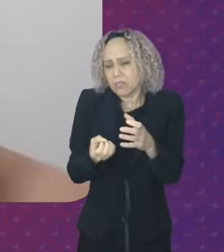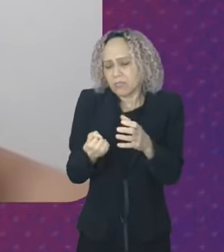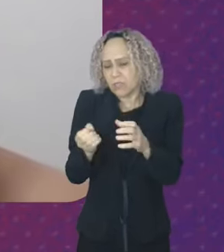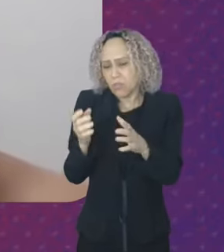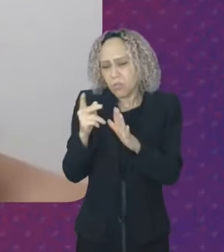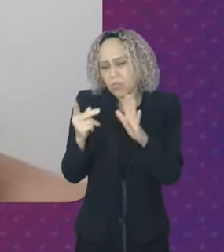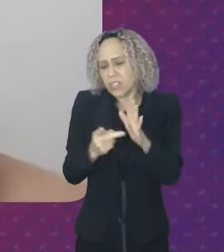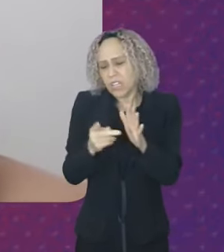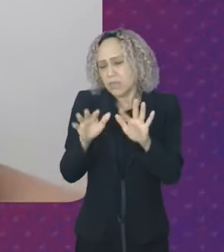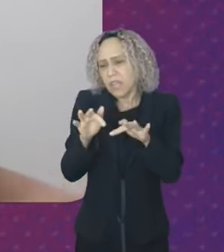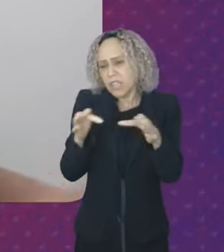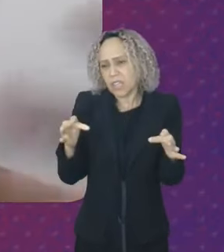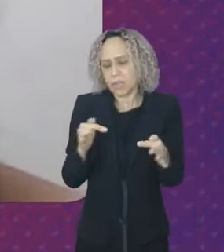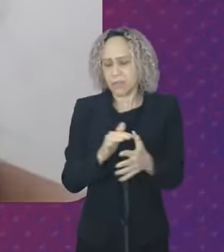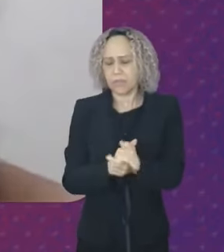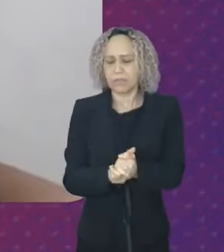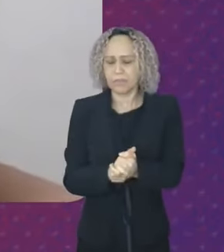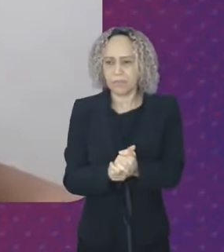em 2018,